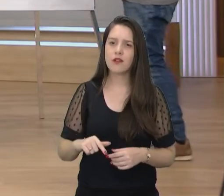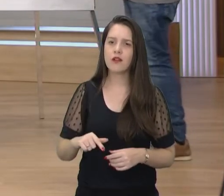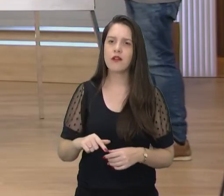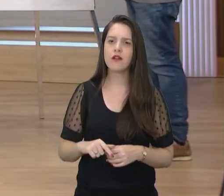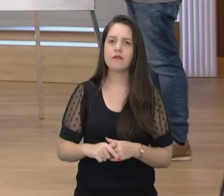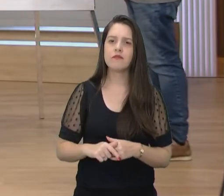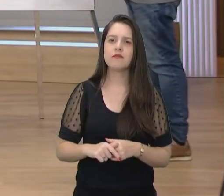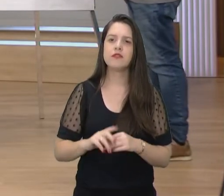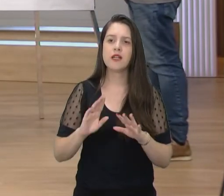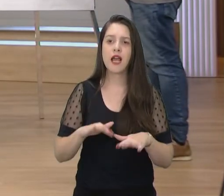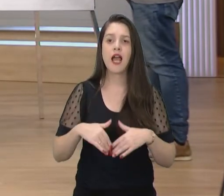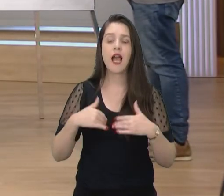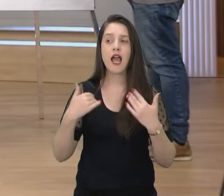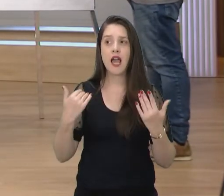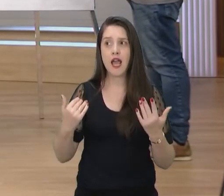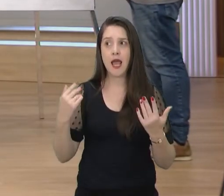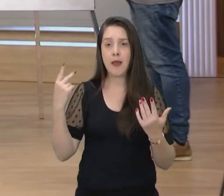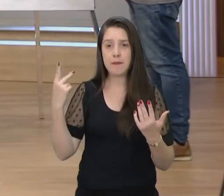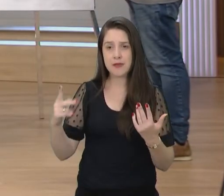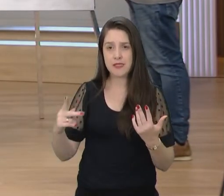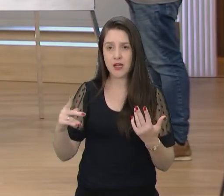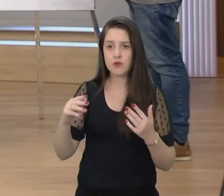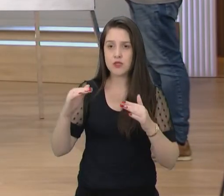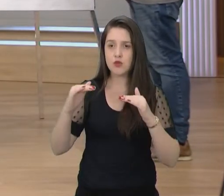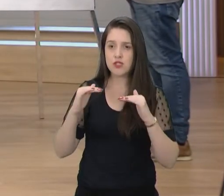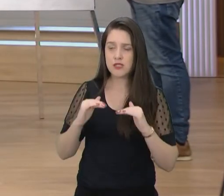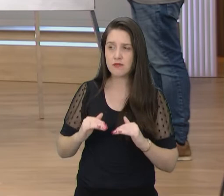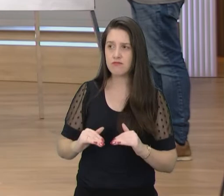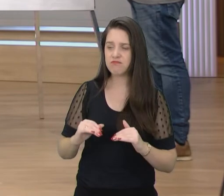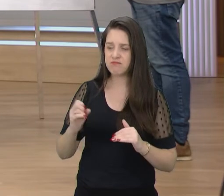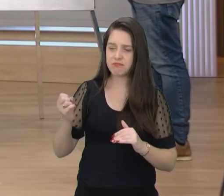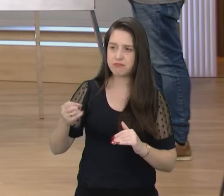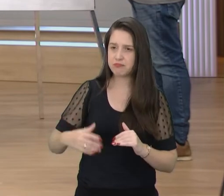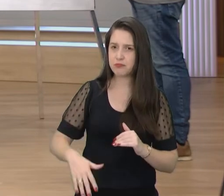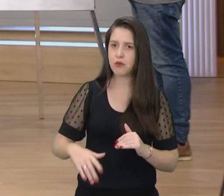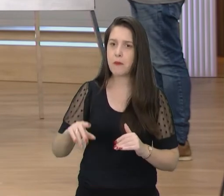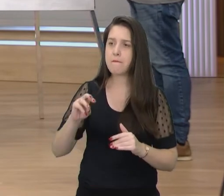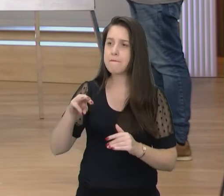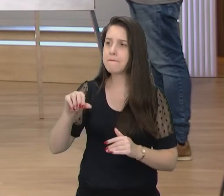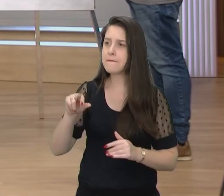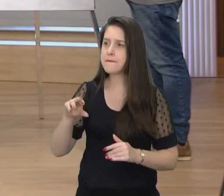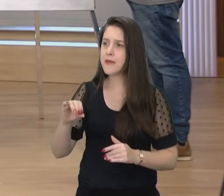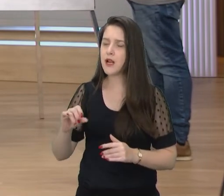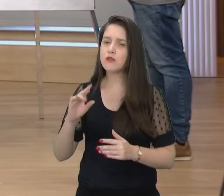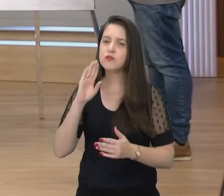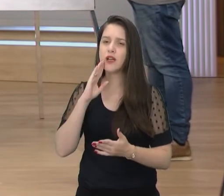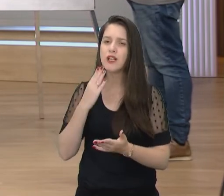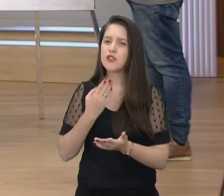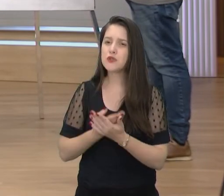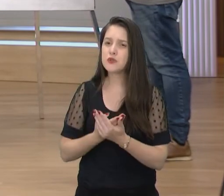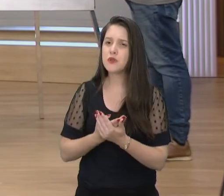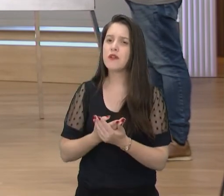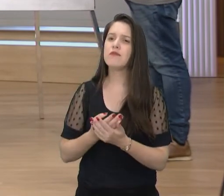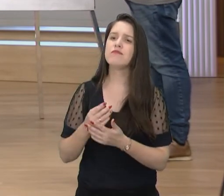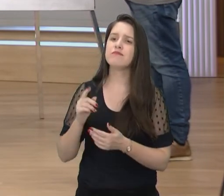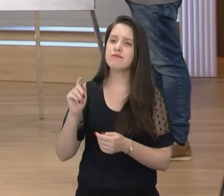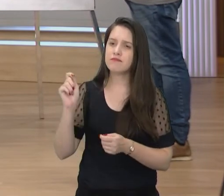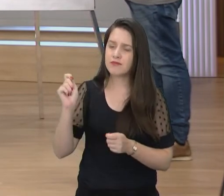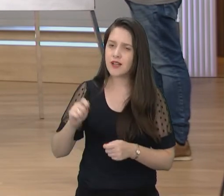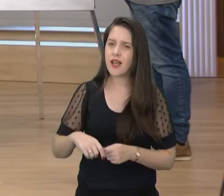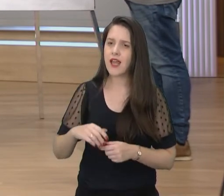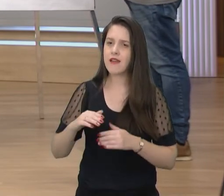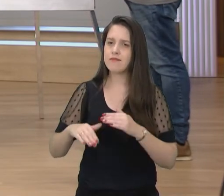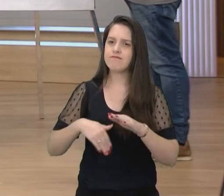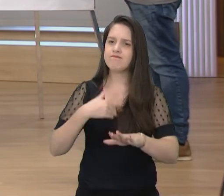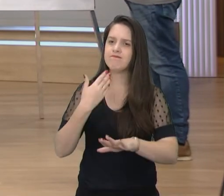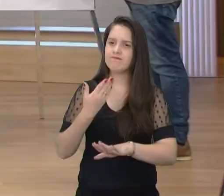ó. Apesar de seu baixo nível de escolaridade, Marcos acreditava que sua intuição e a dedicação integral era